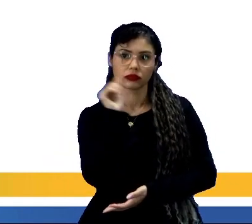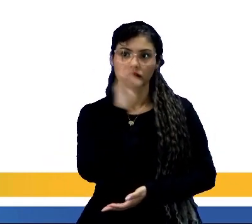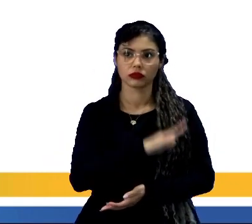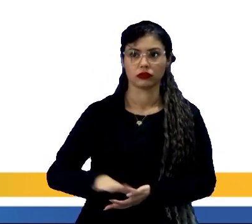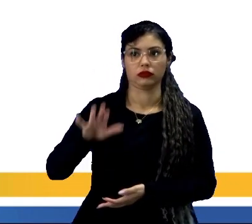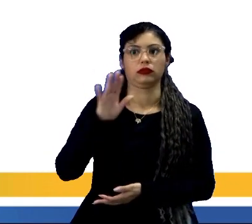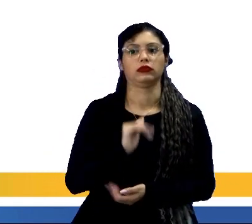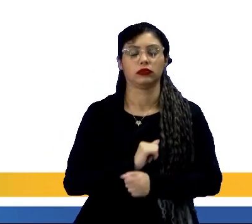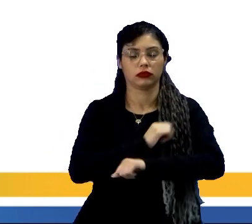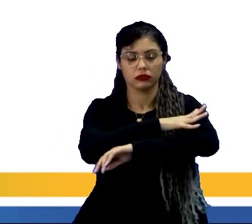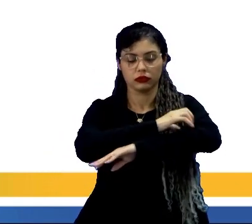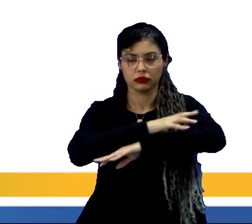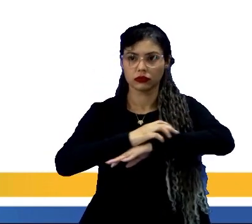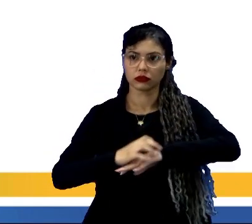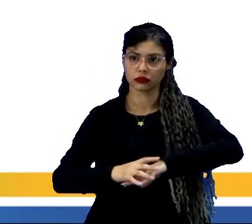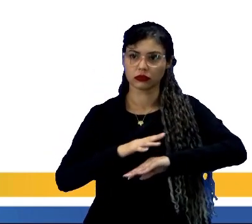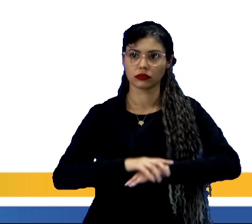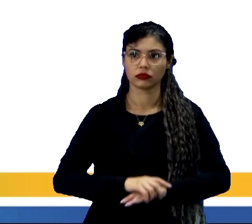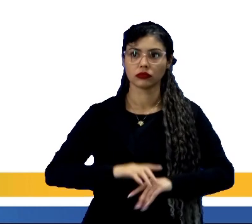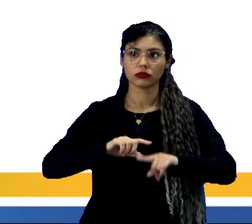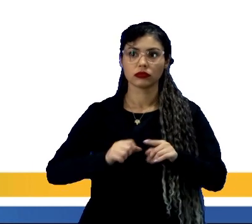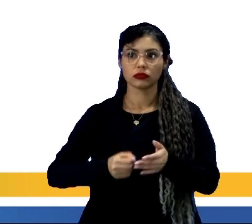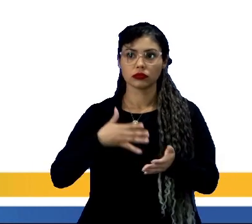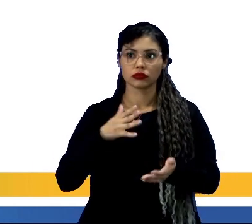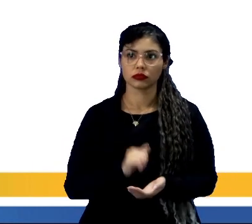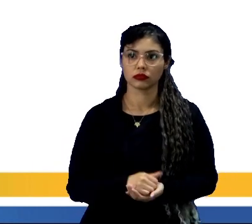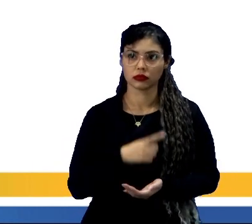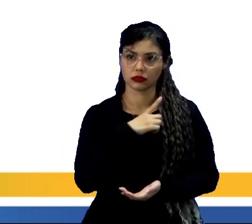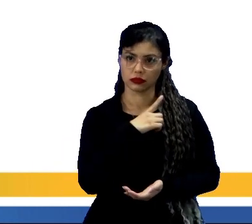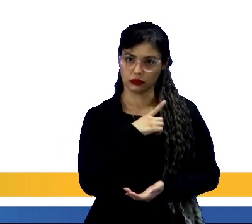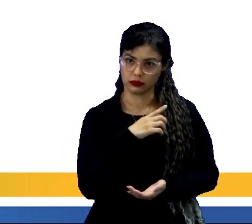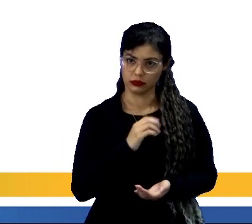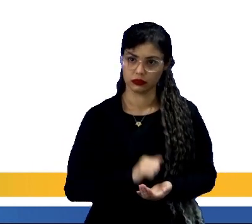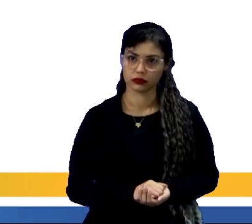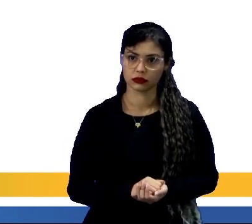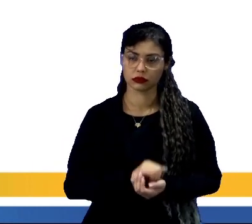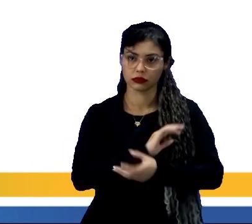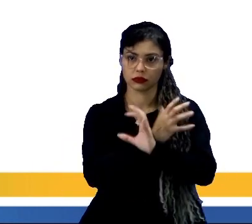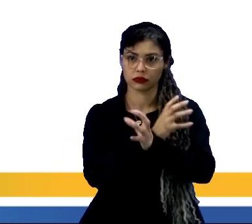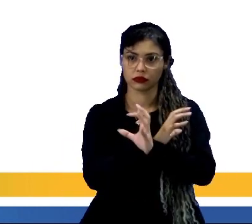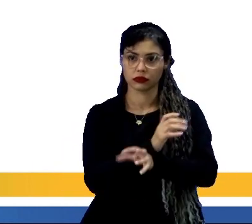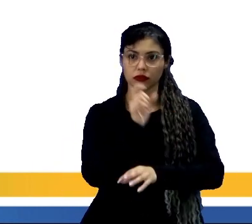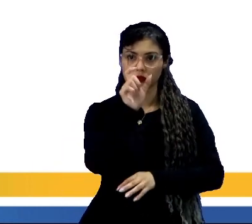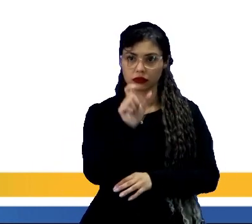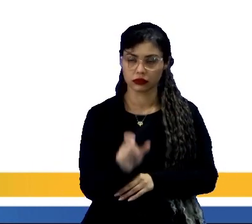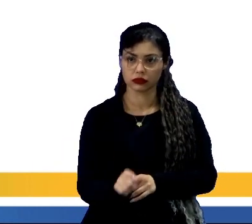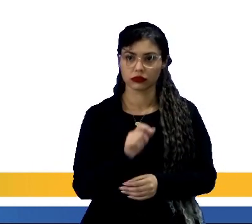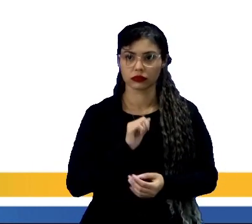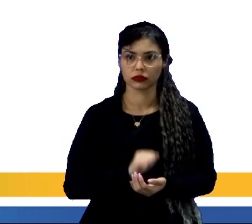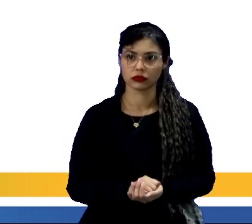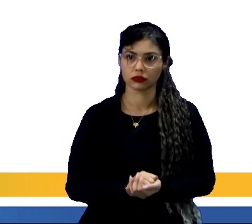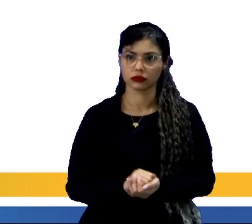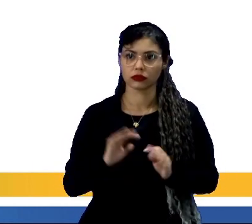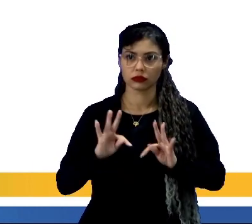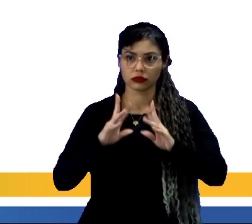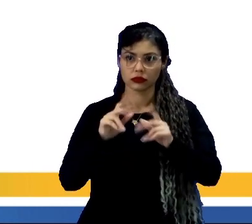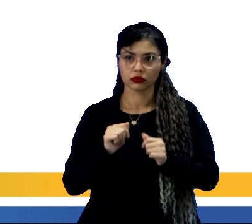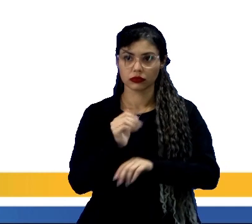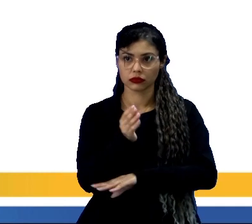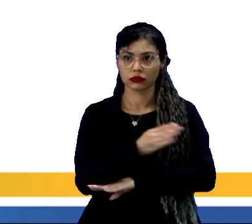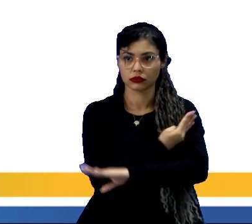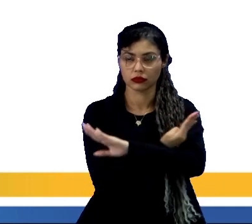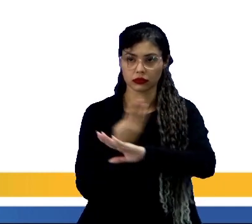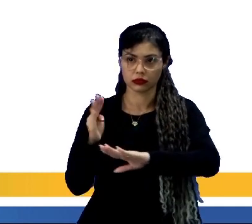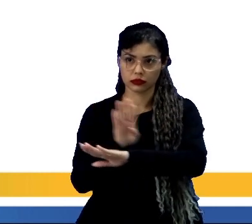são geralmente cobertos de escamas. Muitos peixes têm um esqueleto ósseo, contudo,